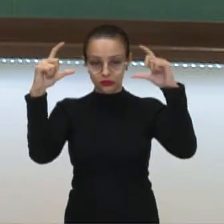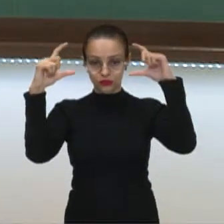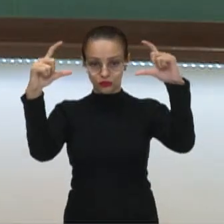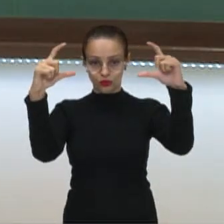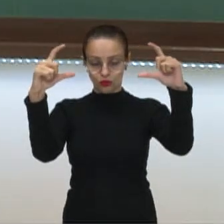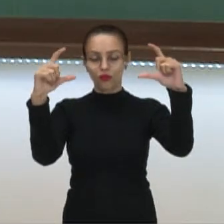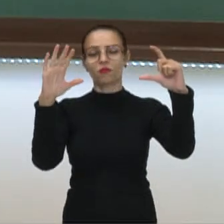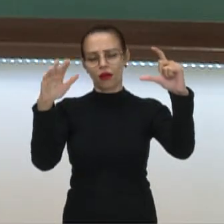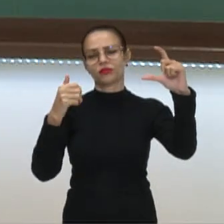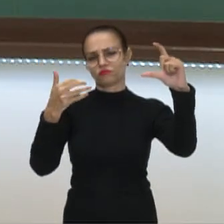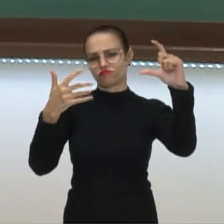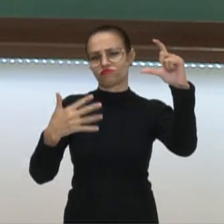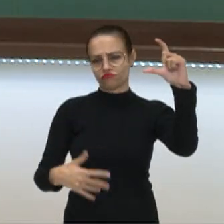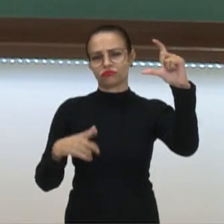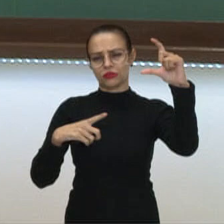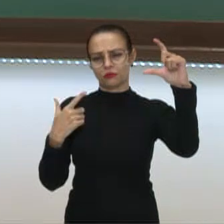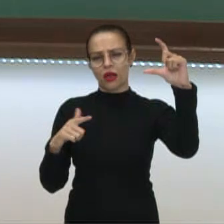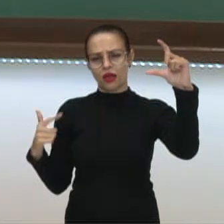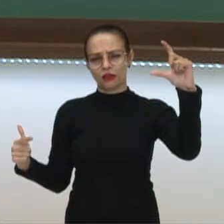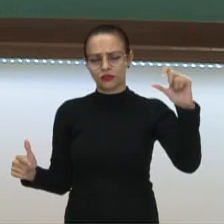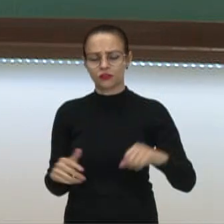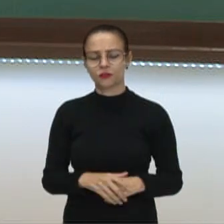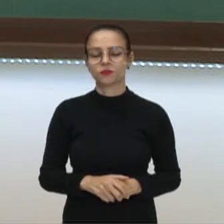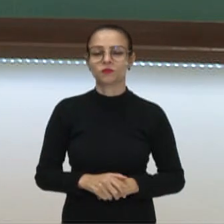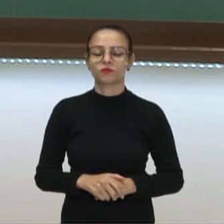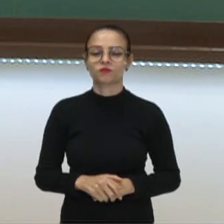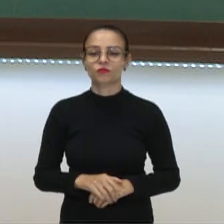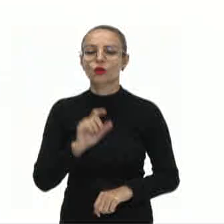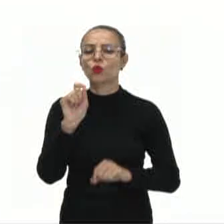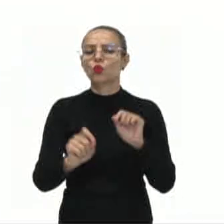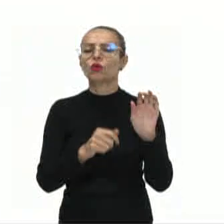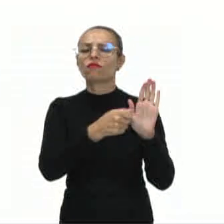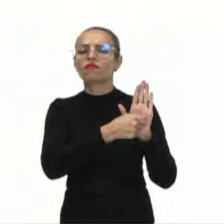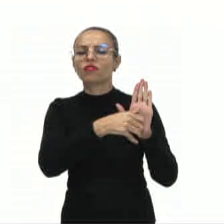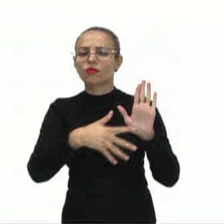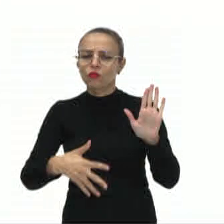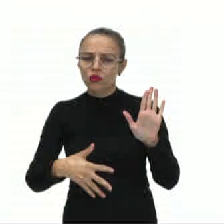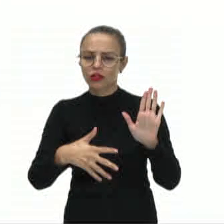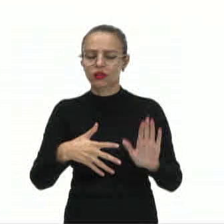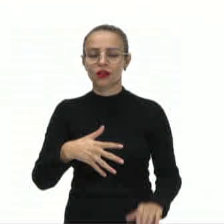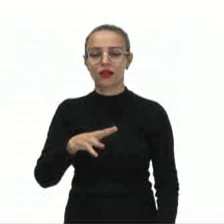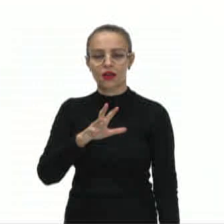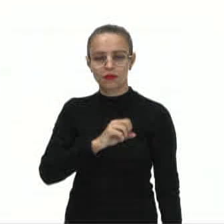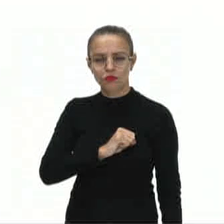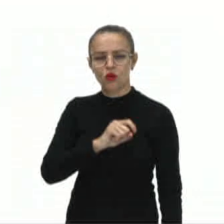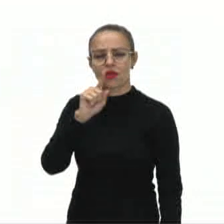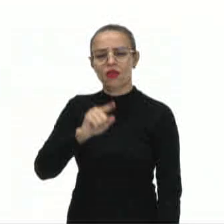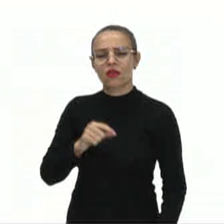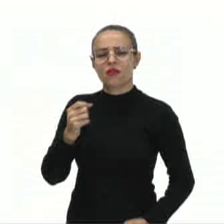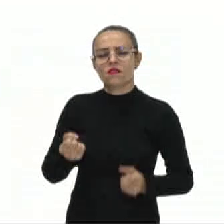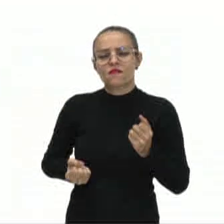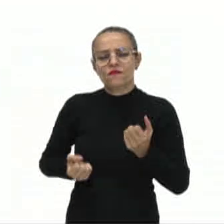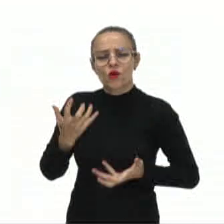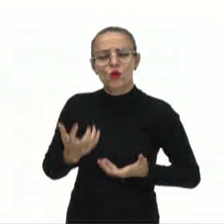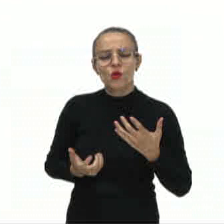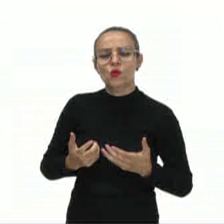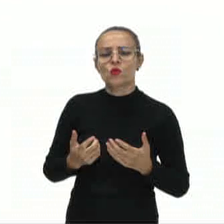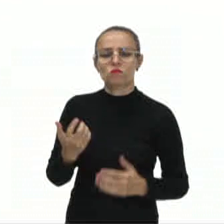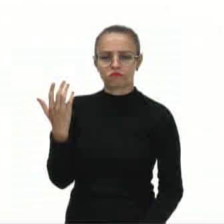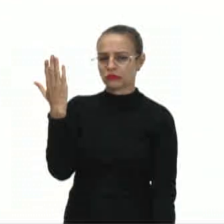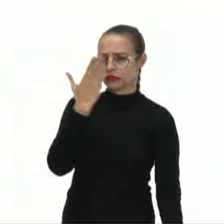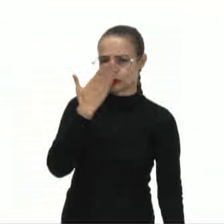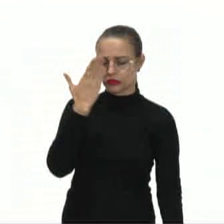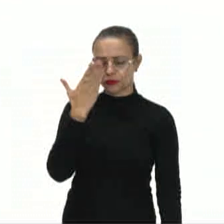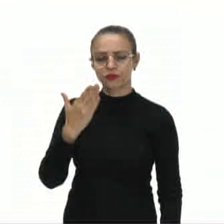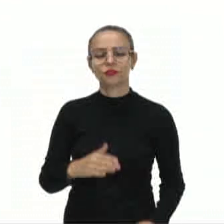mas ao longo do poema tem mais. Qual é a figura de linguagem? Amor é um fogo que arde sem se ver.